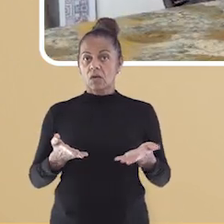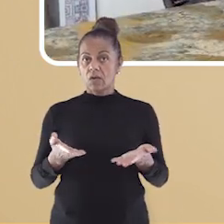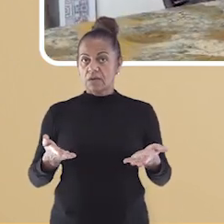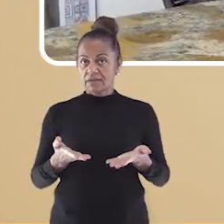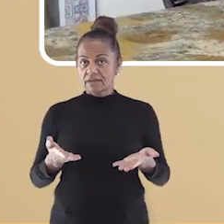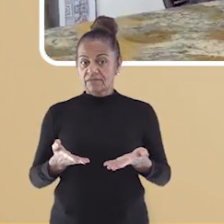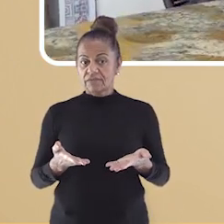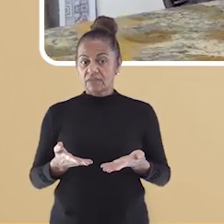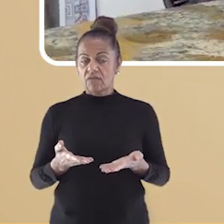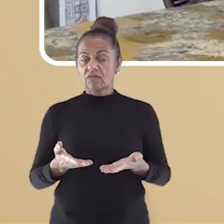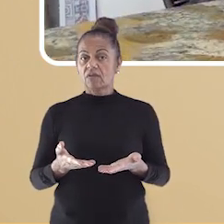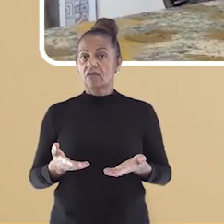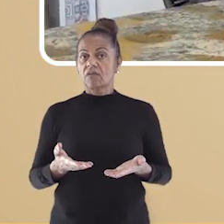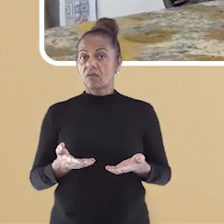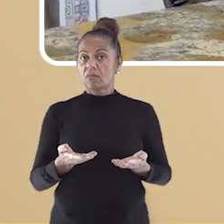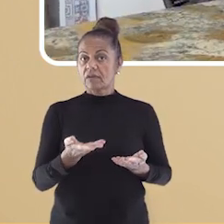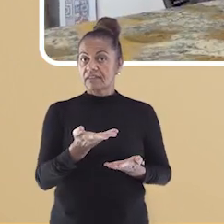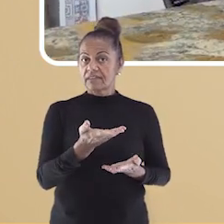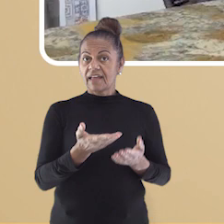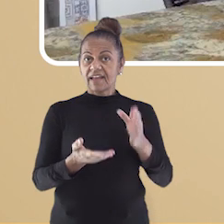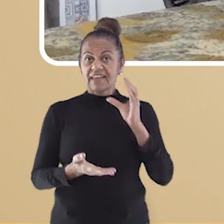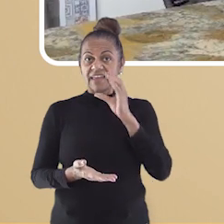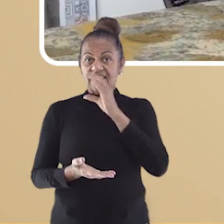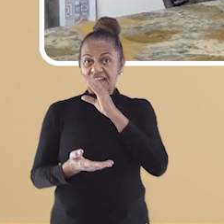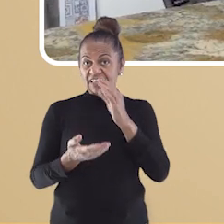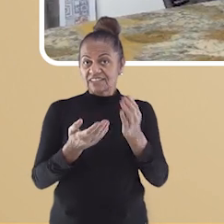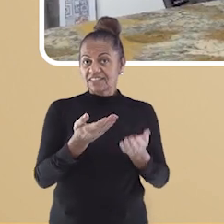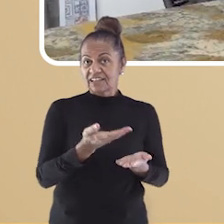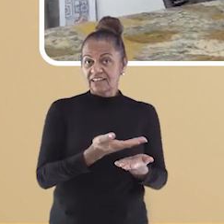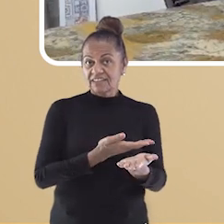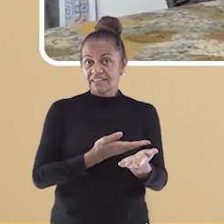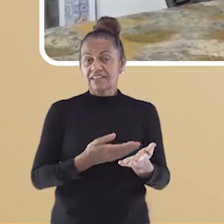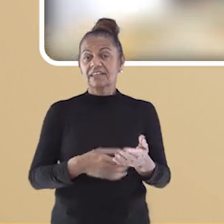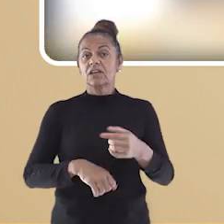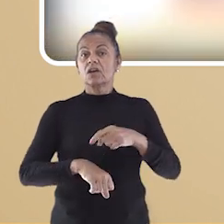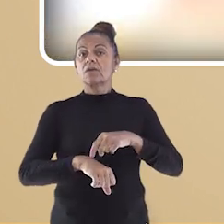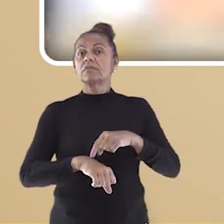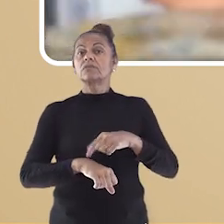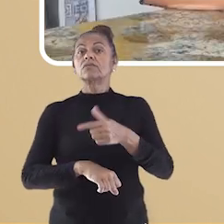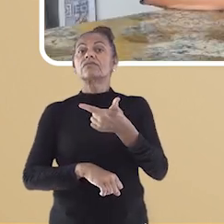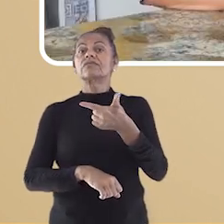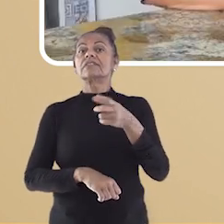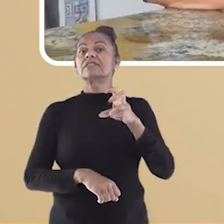Agora que a pizza ficou pronta, vamos provar, não é mesmo? Vamos sim!